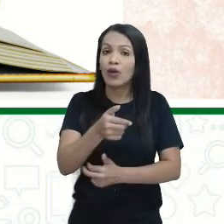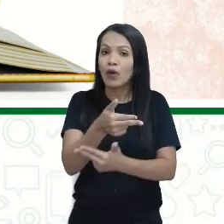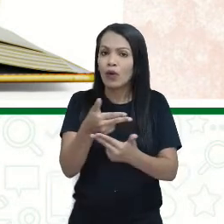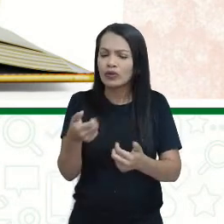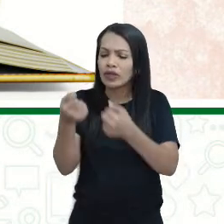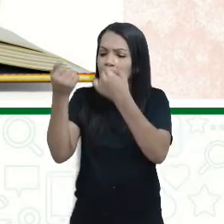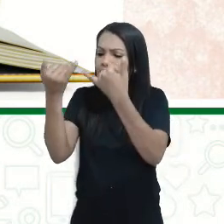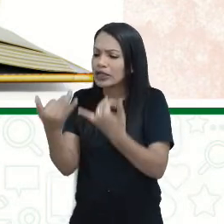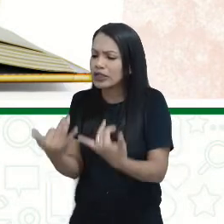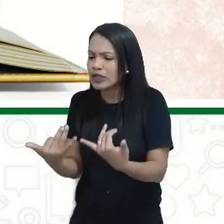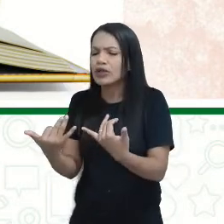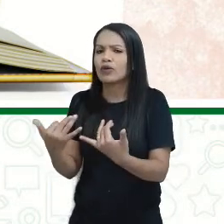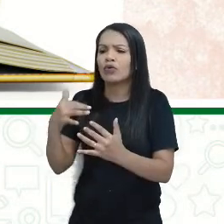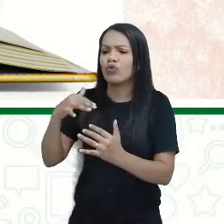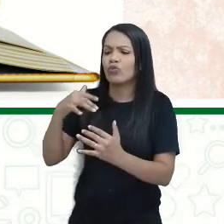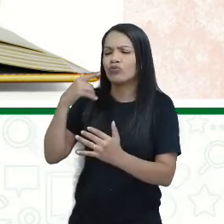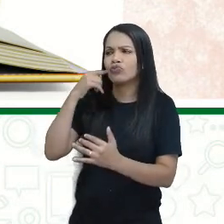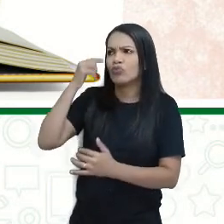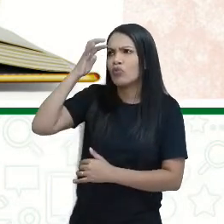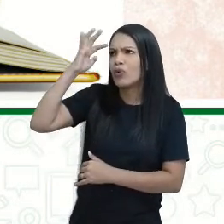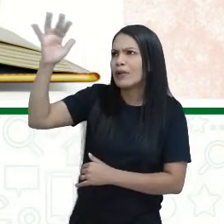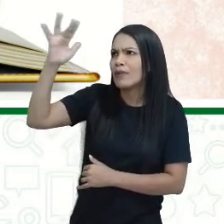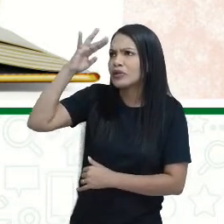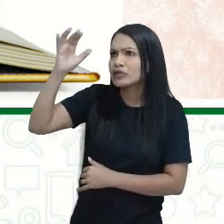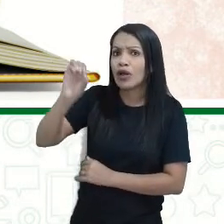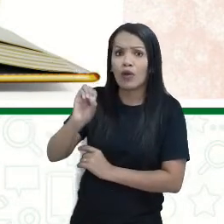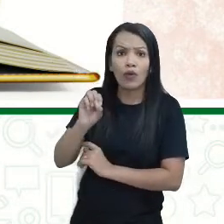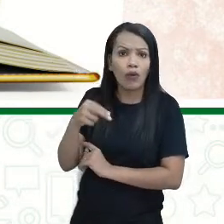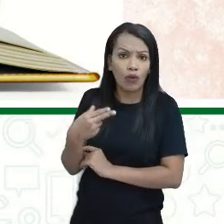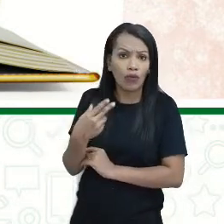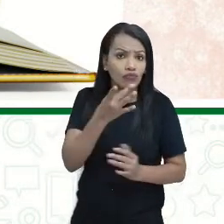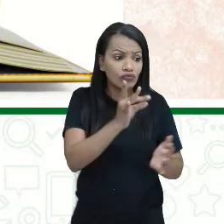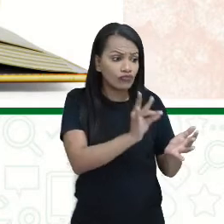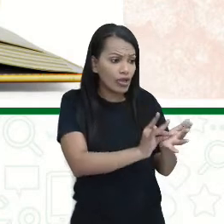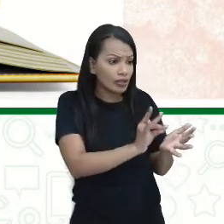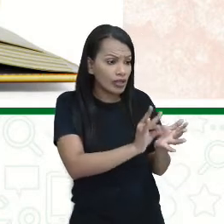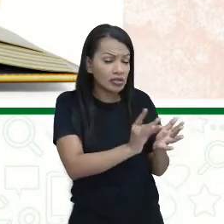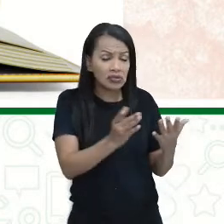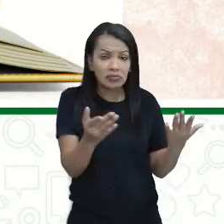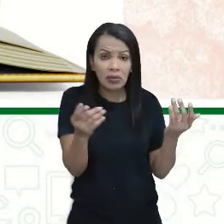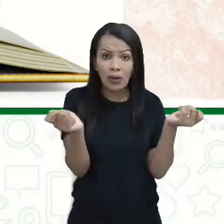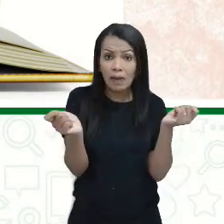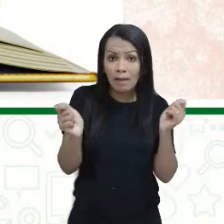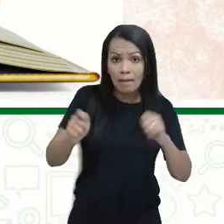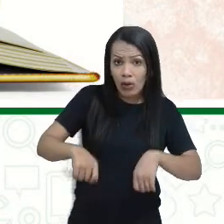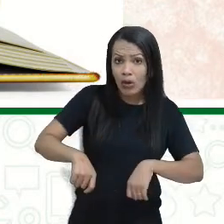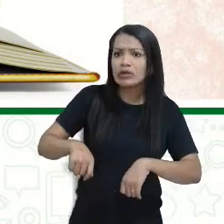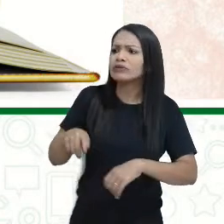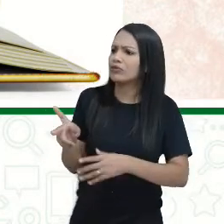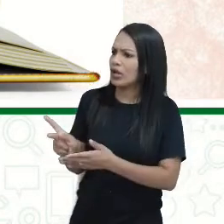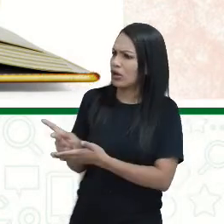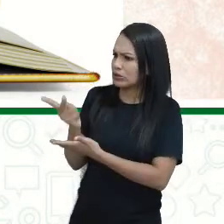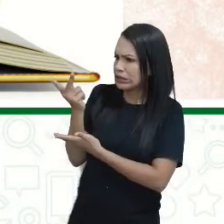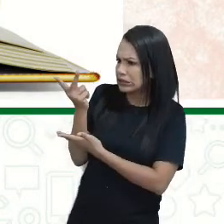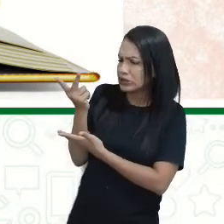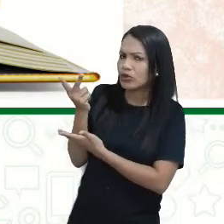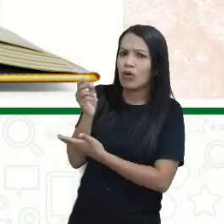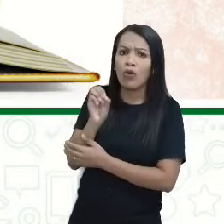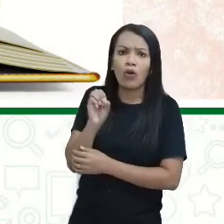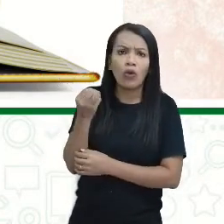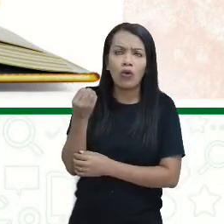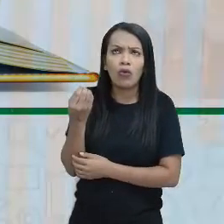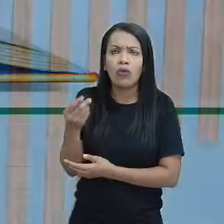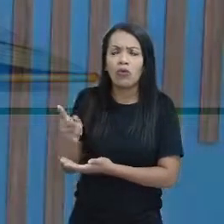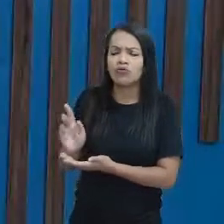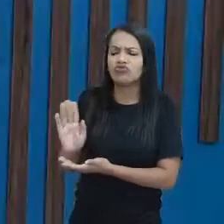real ou imaginário, ou seja, pode ser que isso realmente esteja acontecendo ou tenha acontecido, ou pode